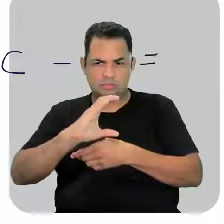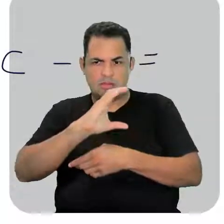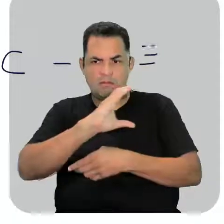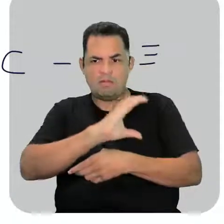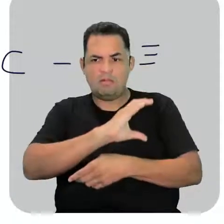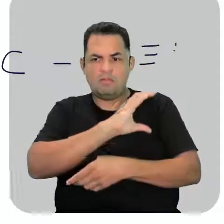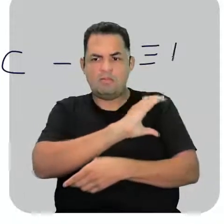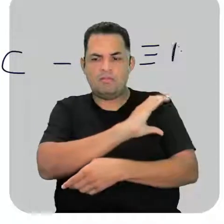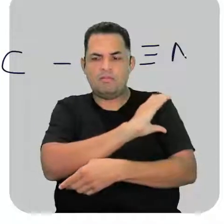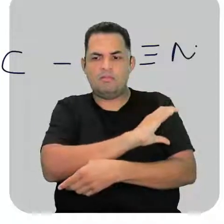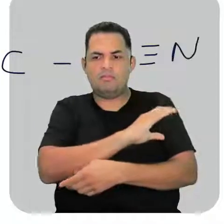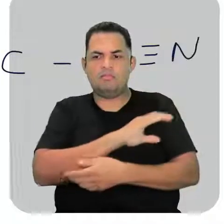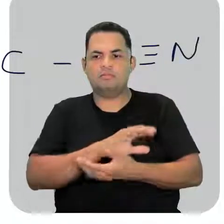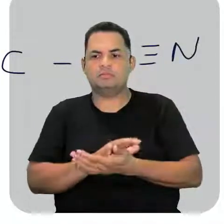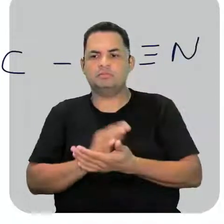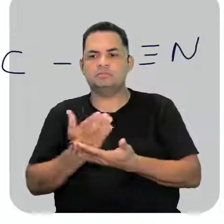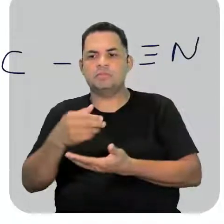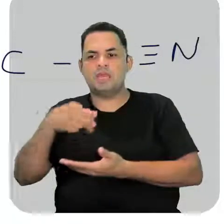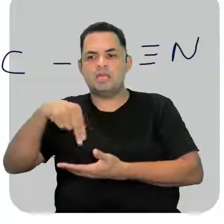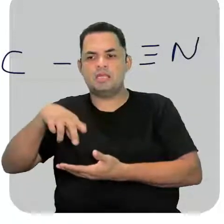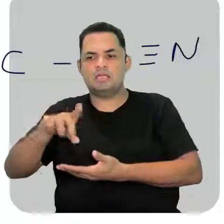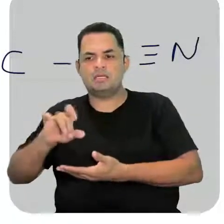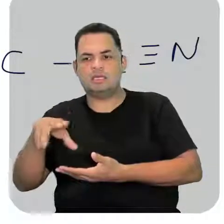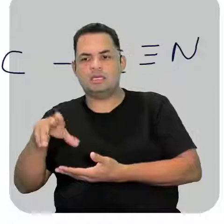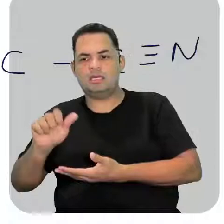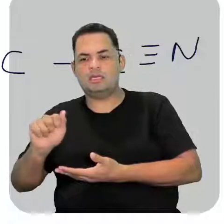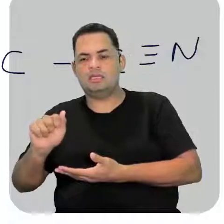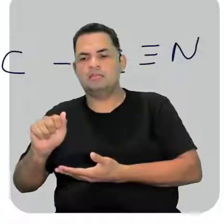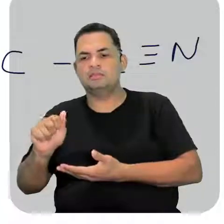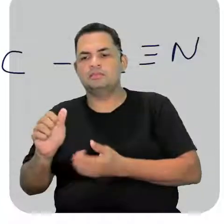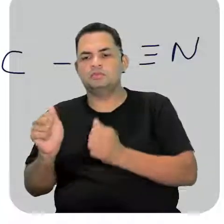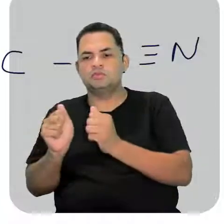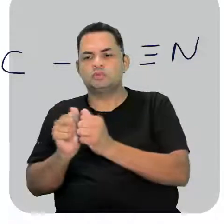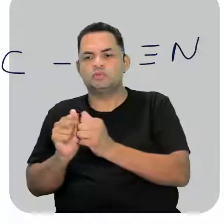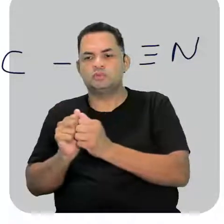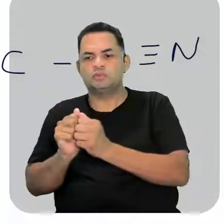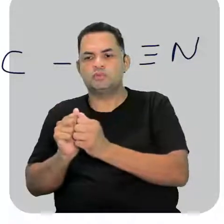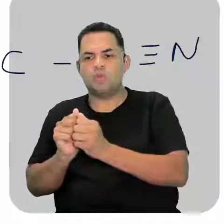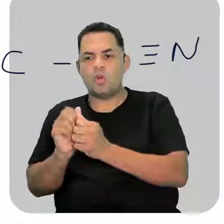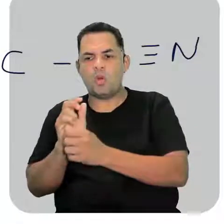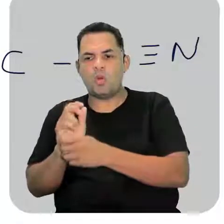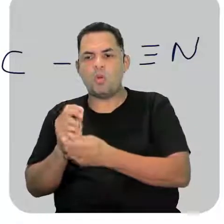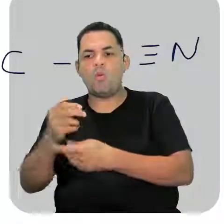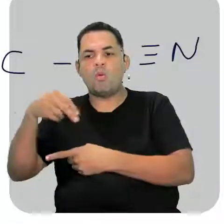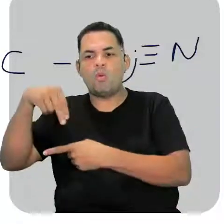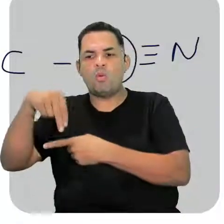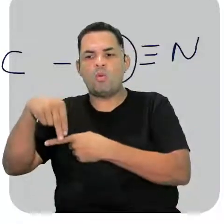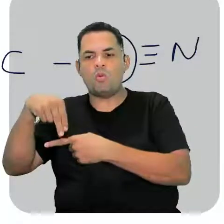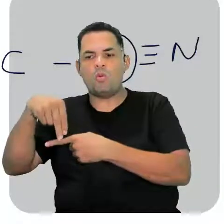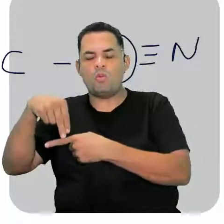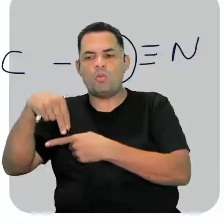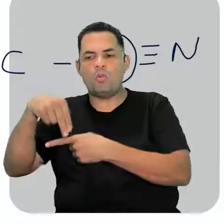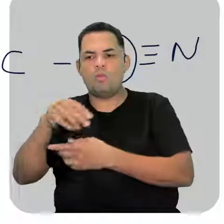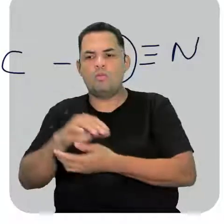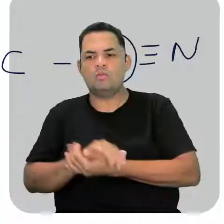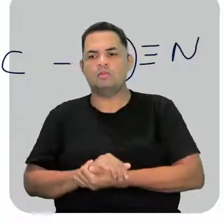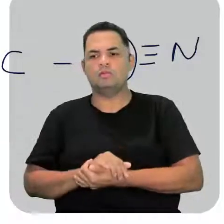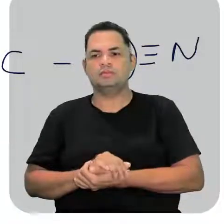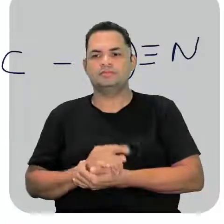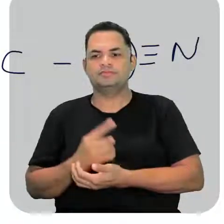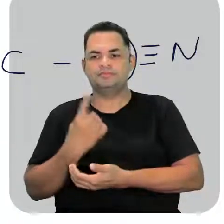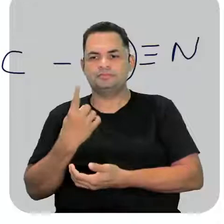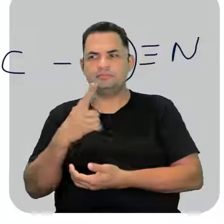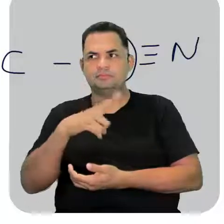sendo que esse primeiro pertence à função nitrila, então ele tem que estar ligado com o nitrogênio. O número 1 aqui já tem